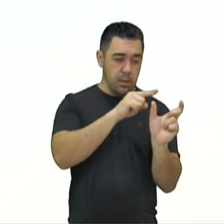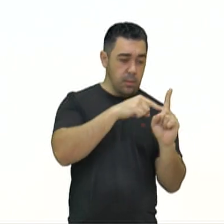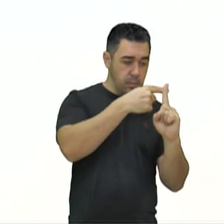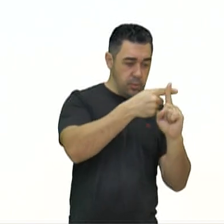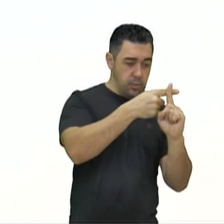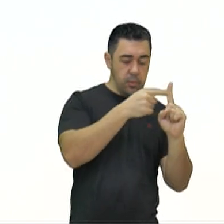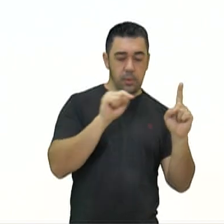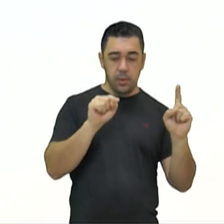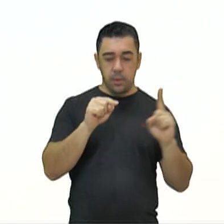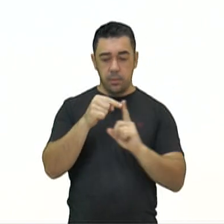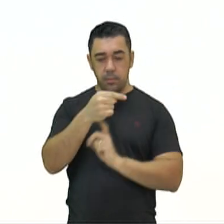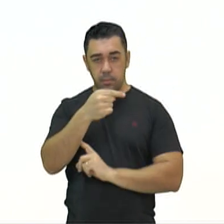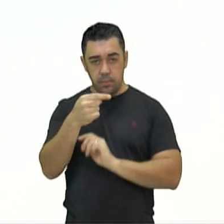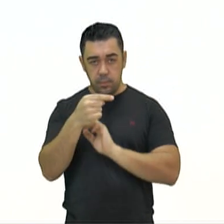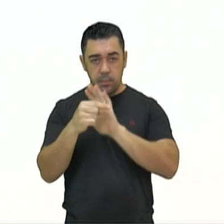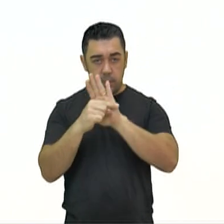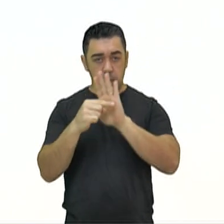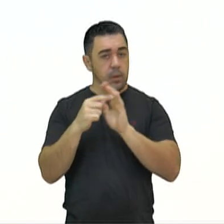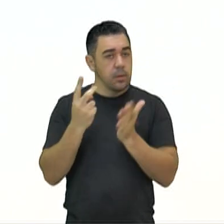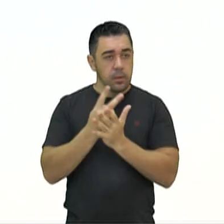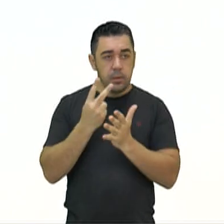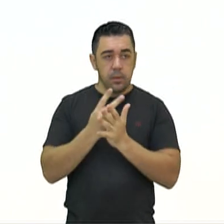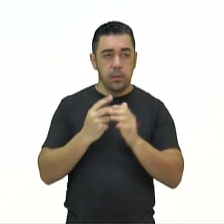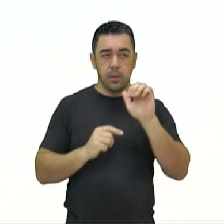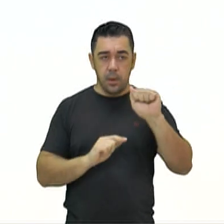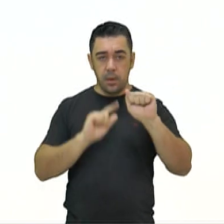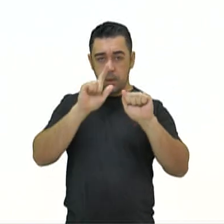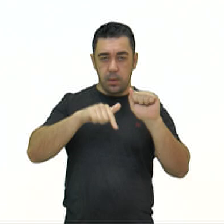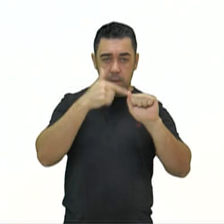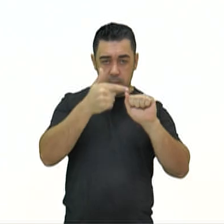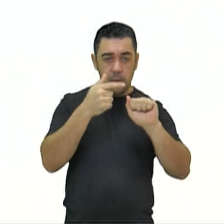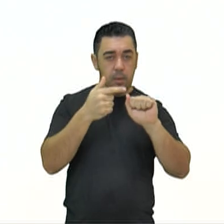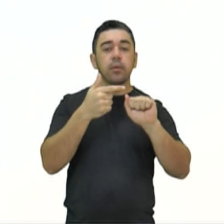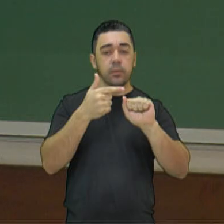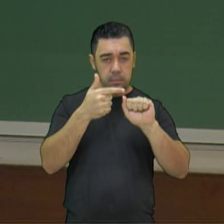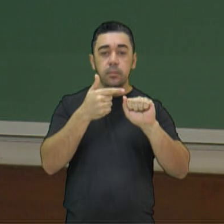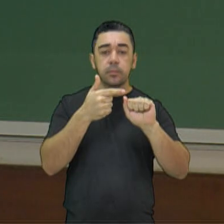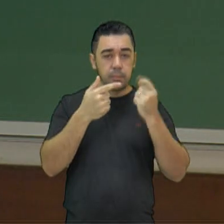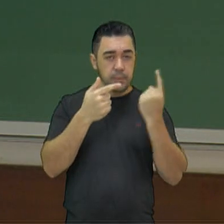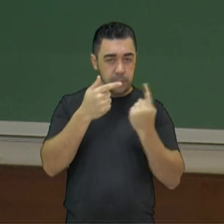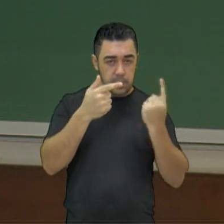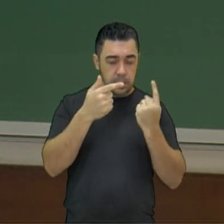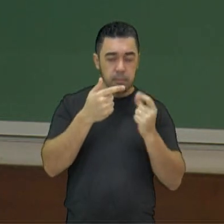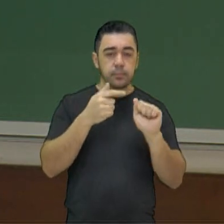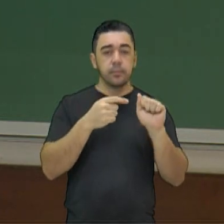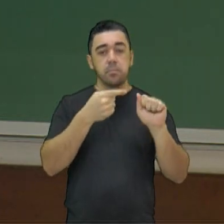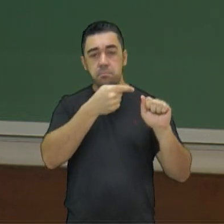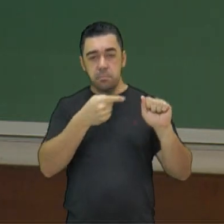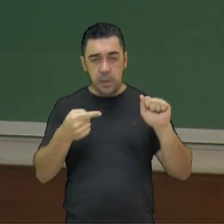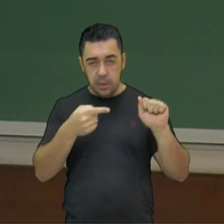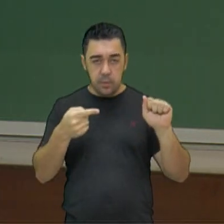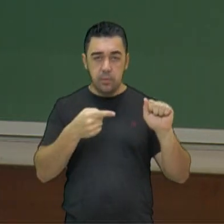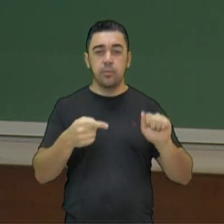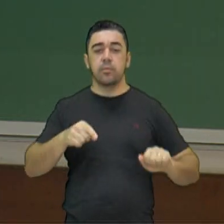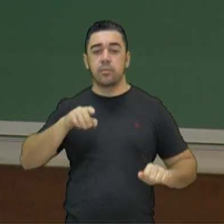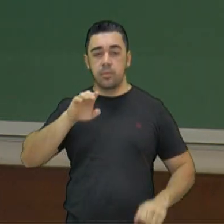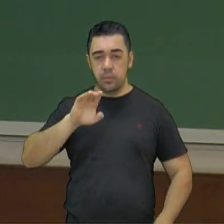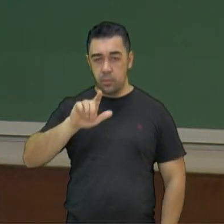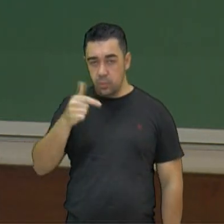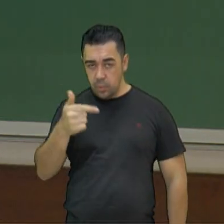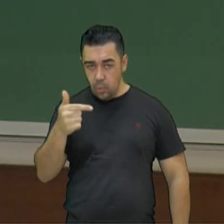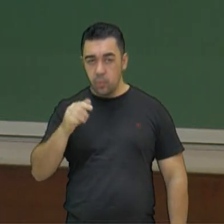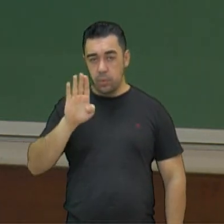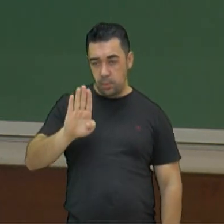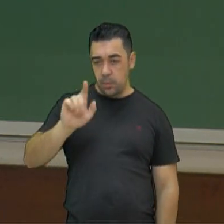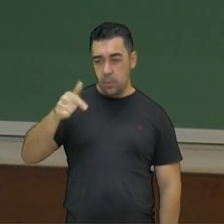termos será sempre igual a o quadrado do primeiro termo menos o quadrado do segundo